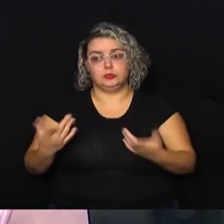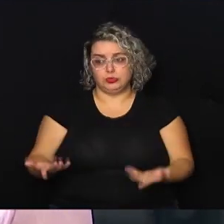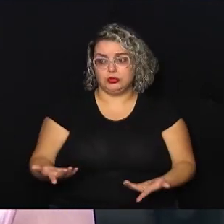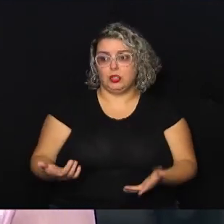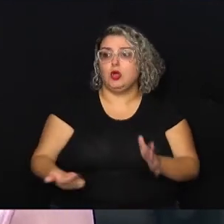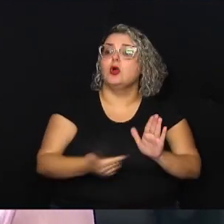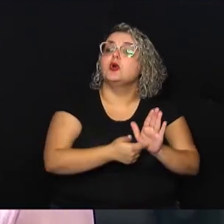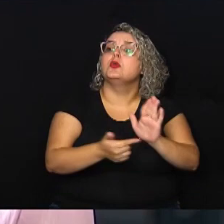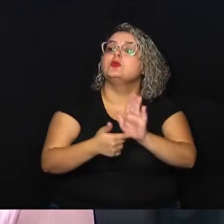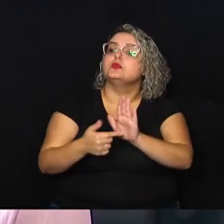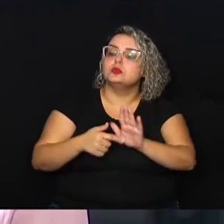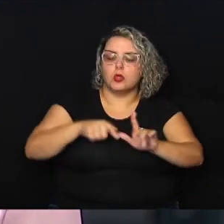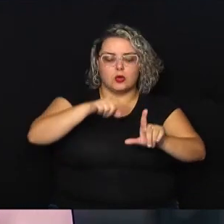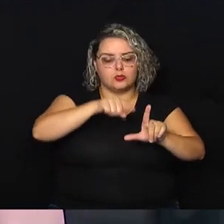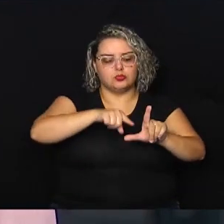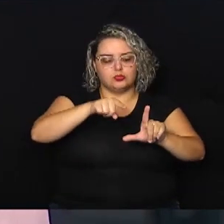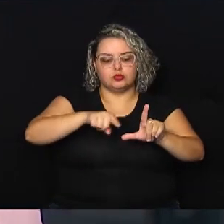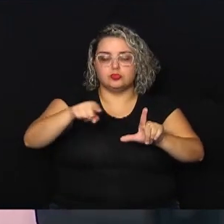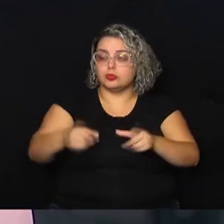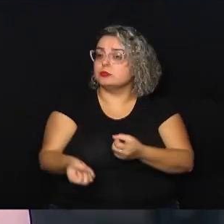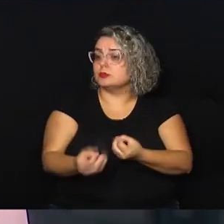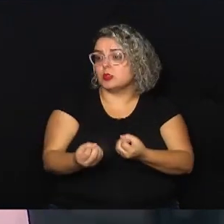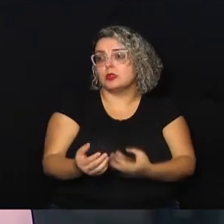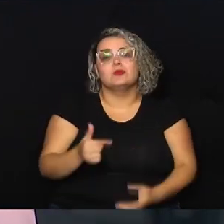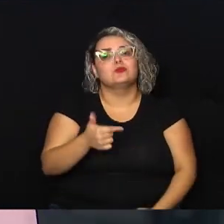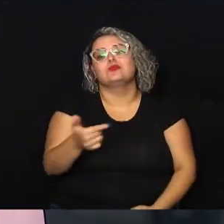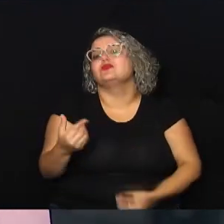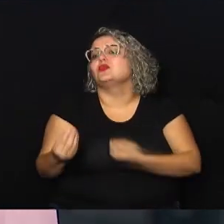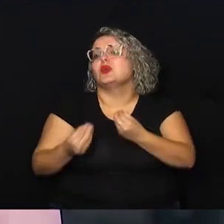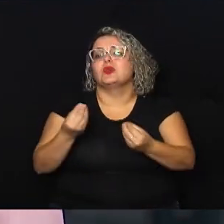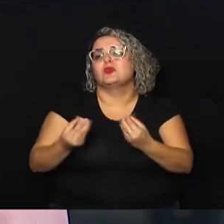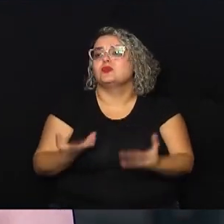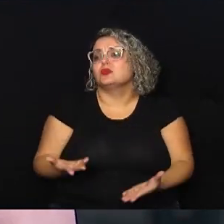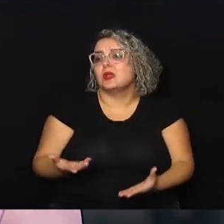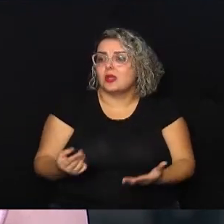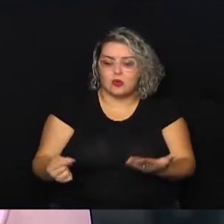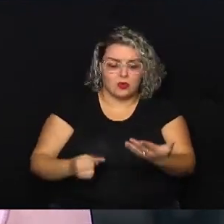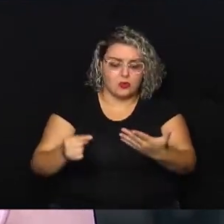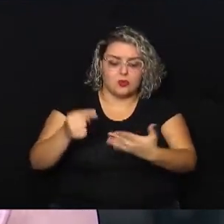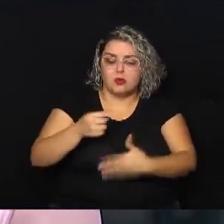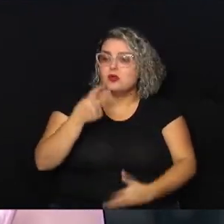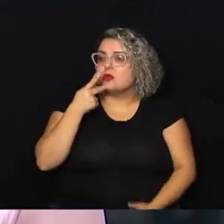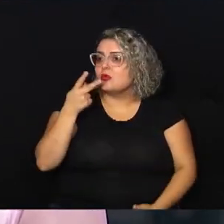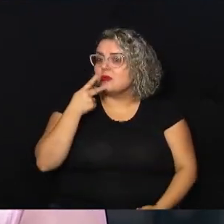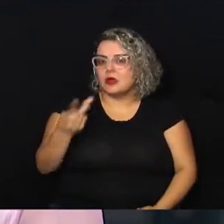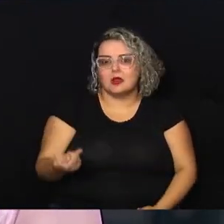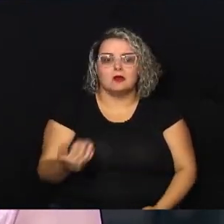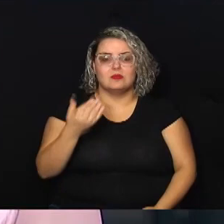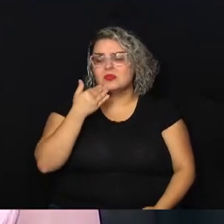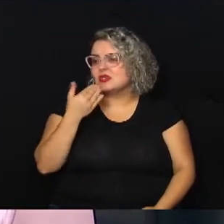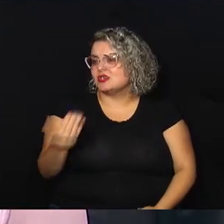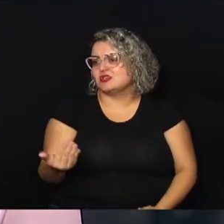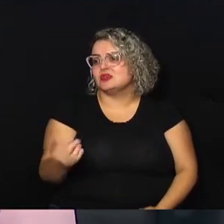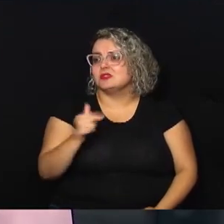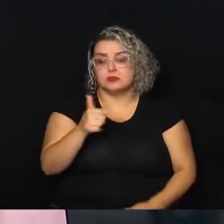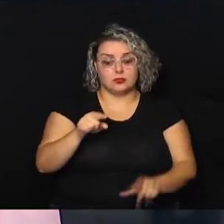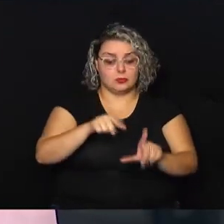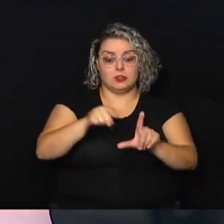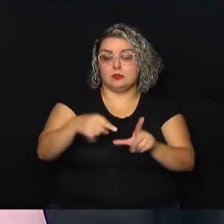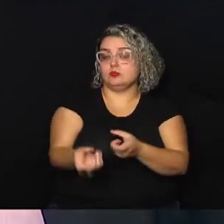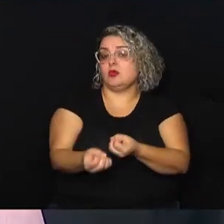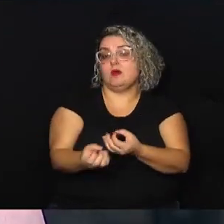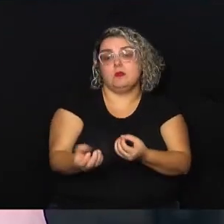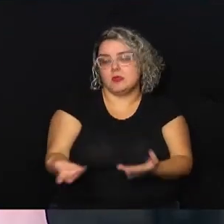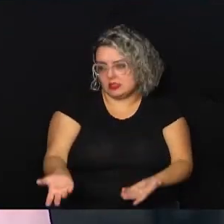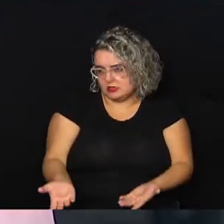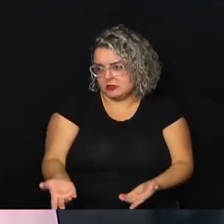Mostrando estatísticas, dados estatísticos. Não tem como a gente apontar demandas sem uma estatística. Então,